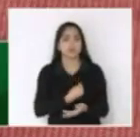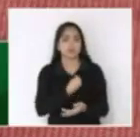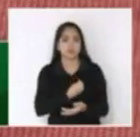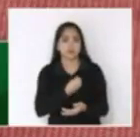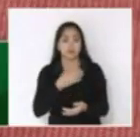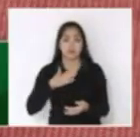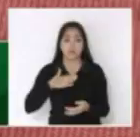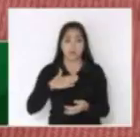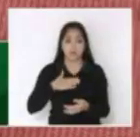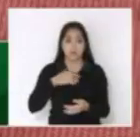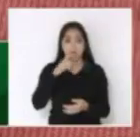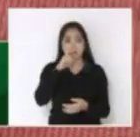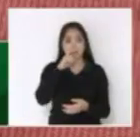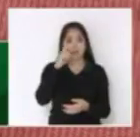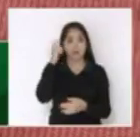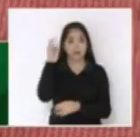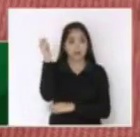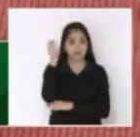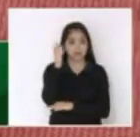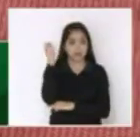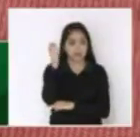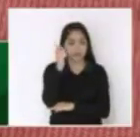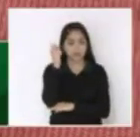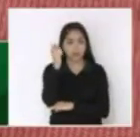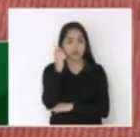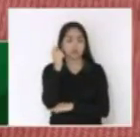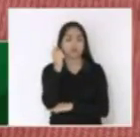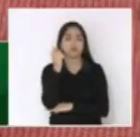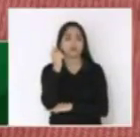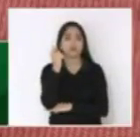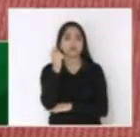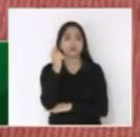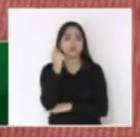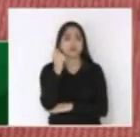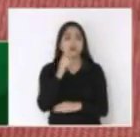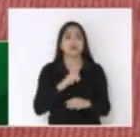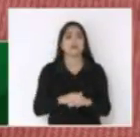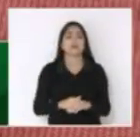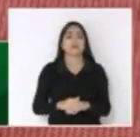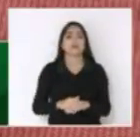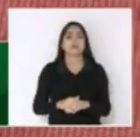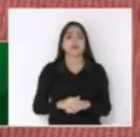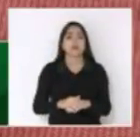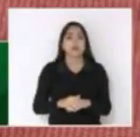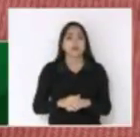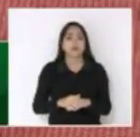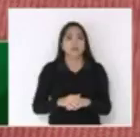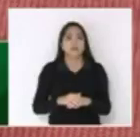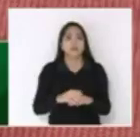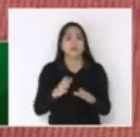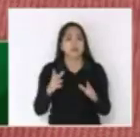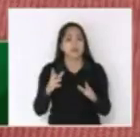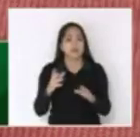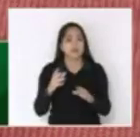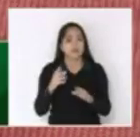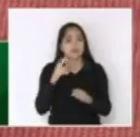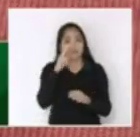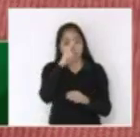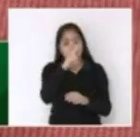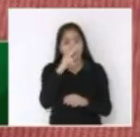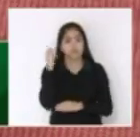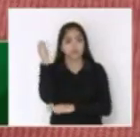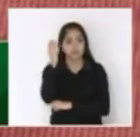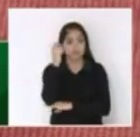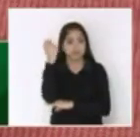Catarina, onde se cultiva a tradição gaúcha. É bom ver esse cultivo dessa